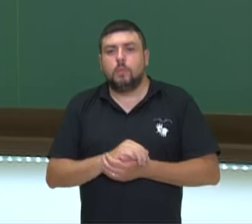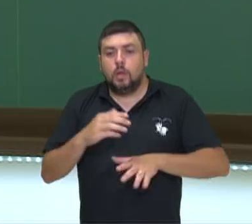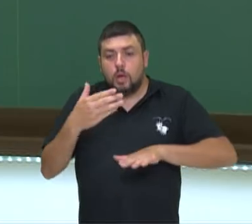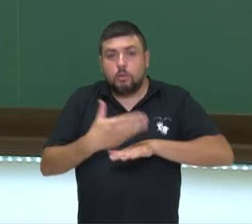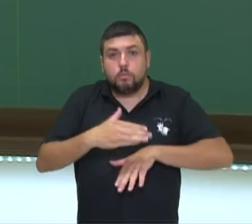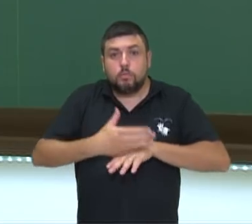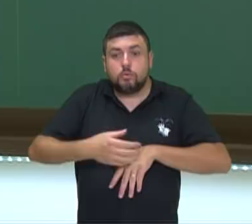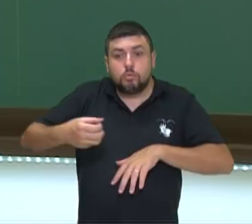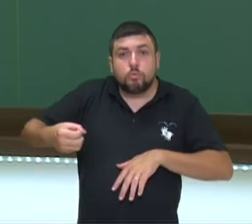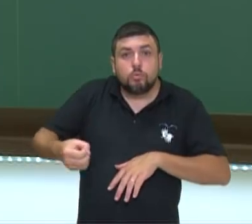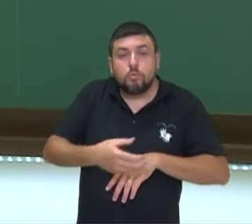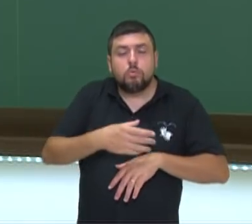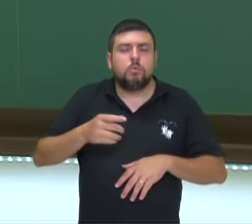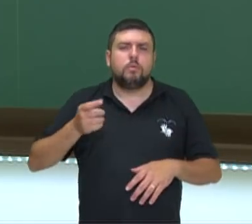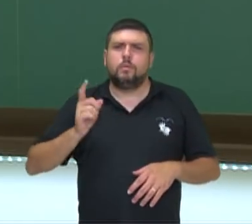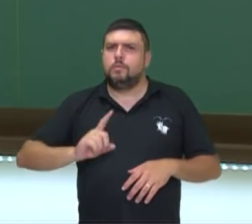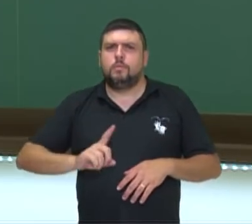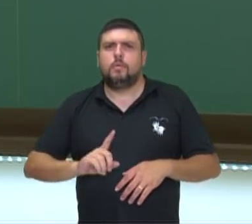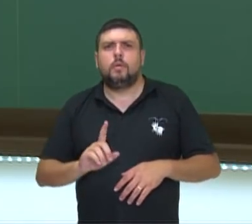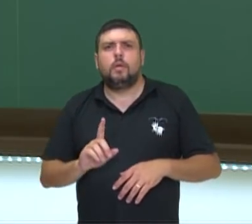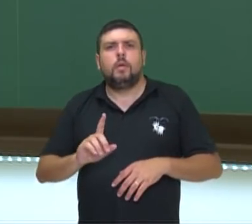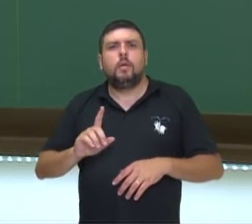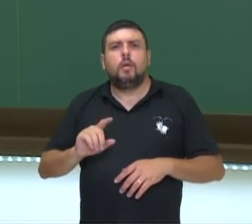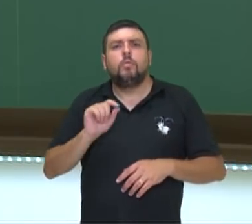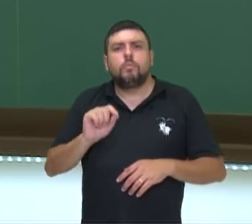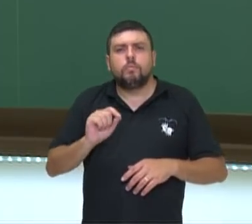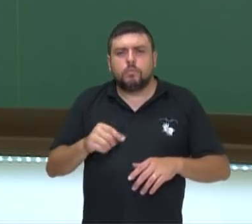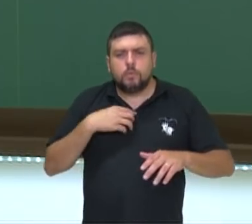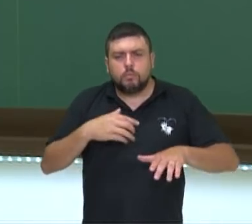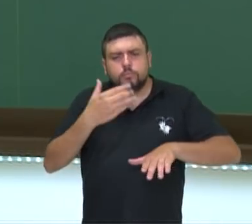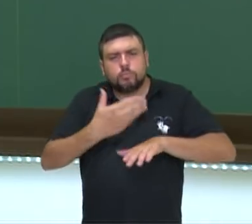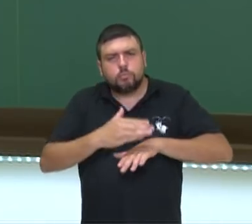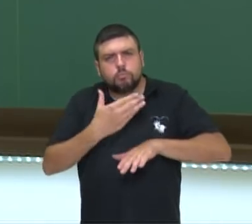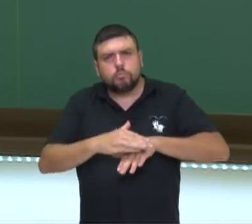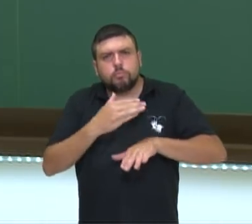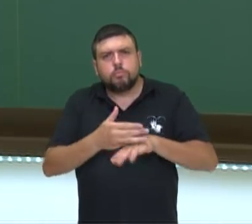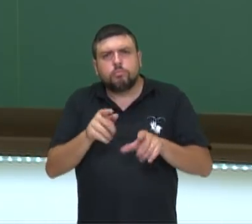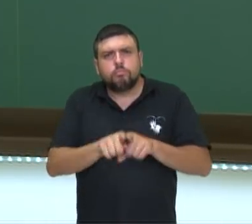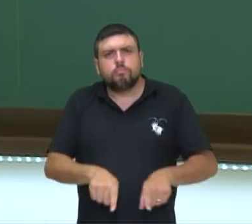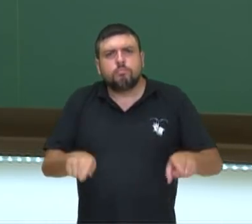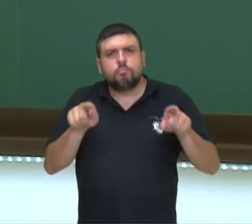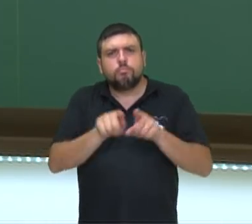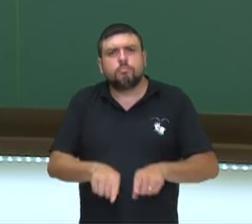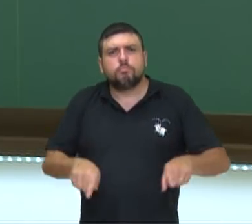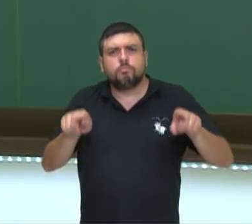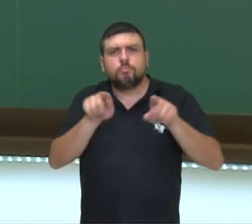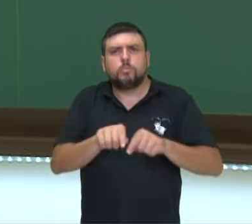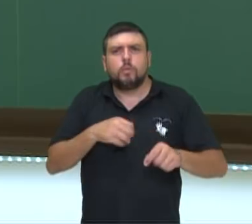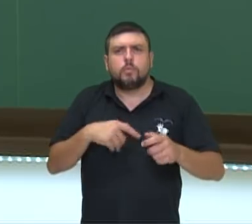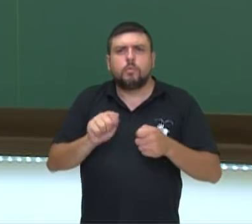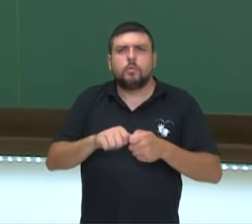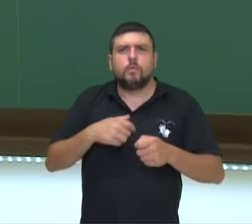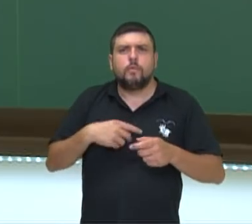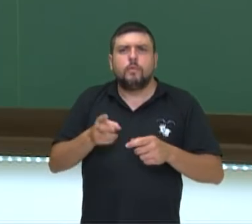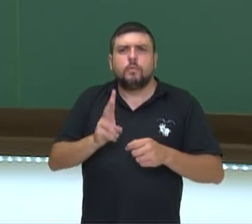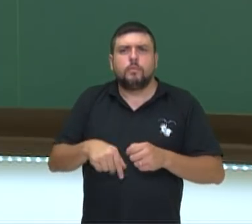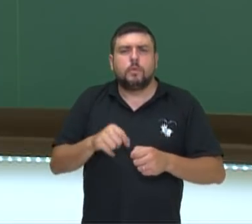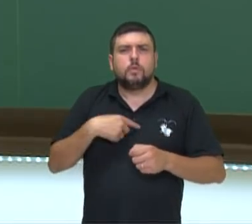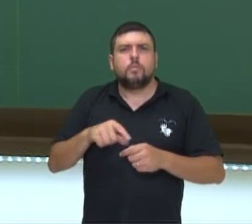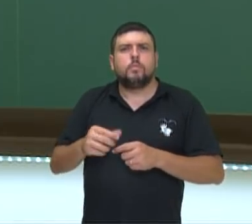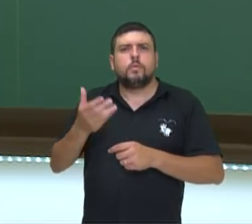é sempre repetição, sempre mantido da mesma forma, sempre procura-se fazer da mesma forma que